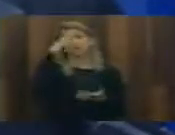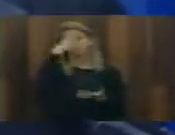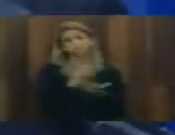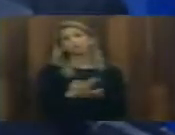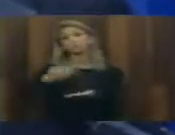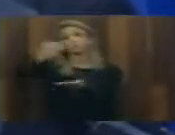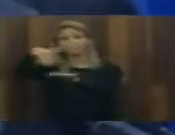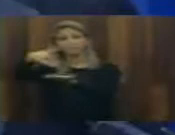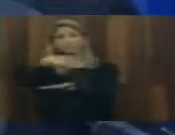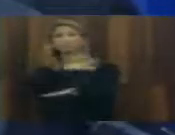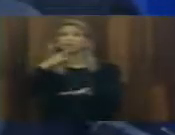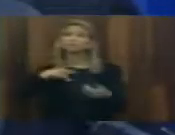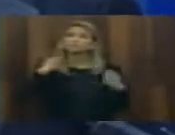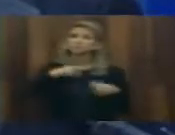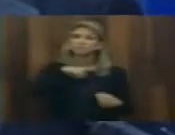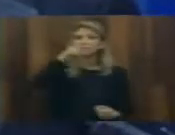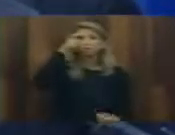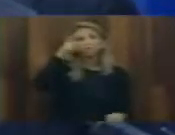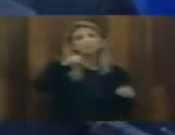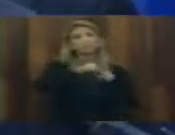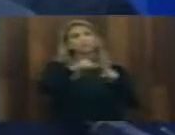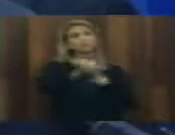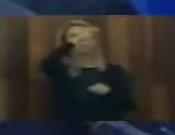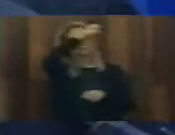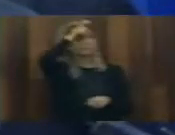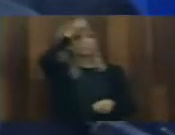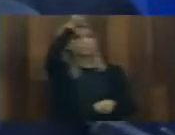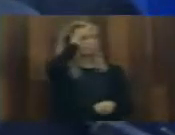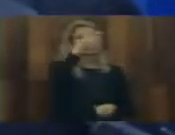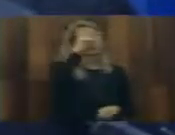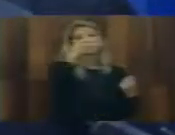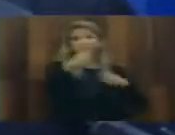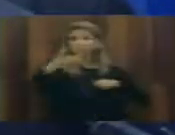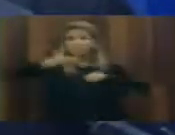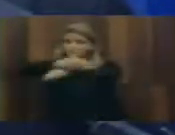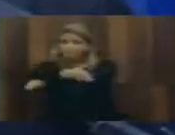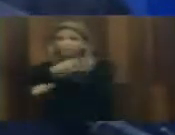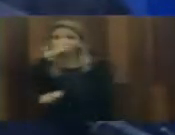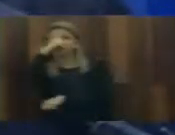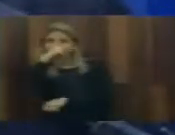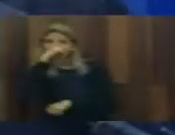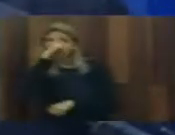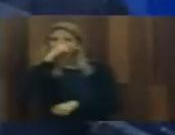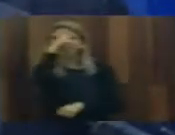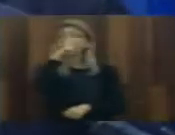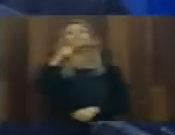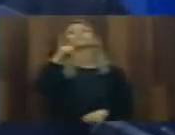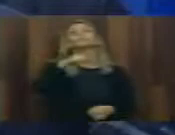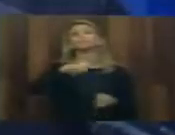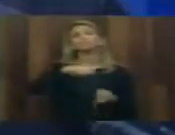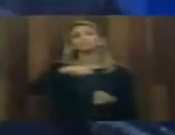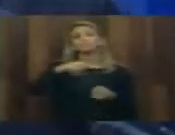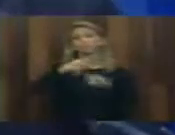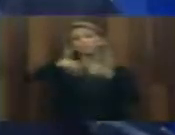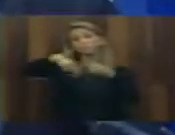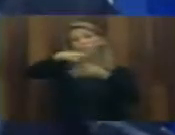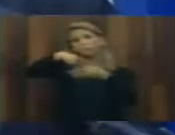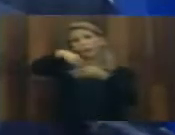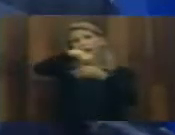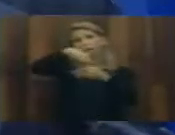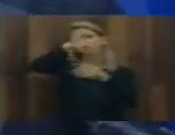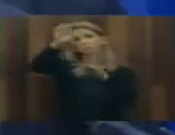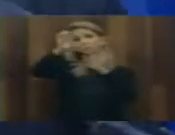do prefeito. Vamos fazer uma visita. Hospital do Jardim Esperança, estou falando que aquela população é